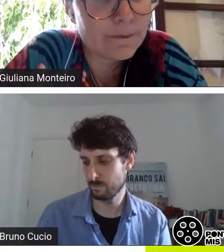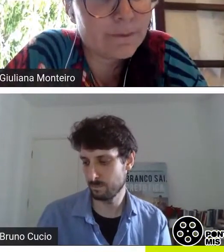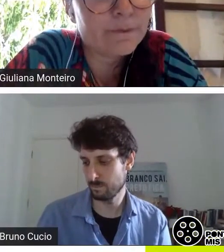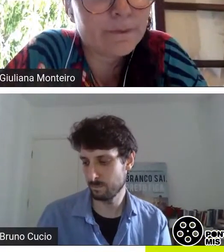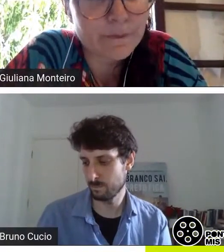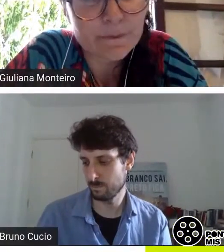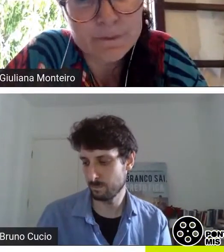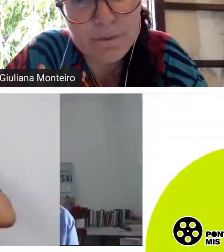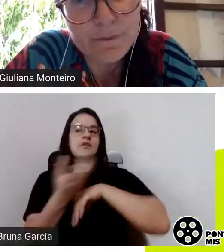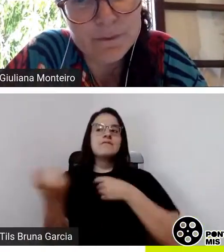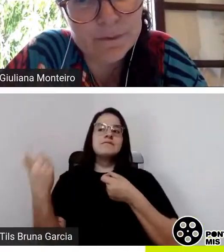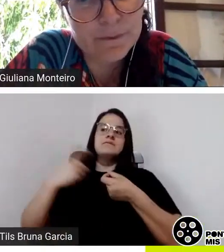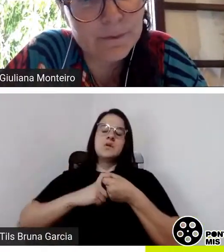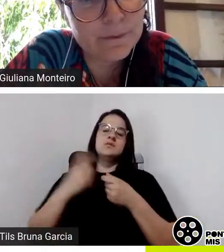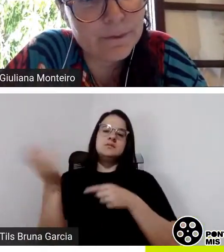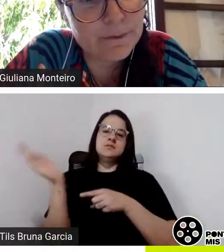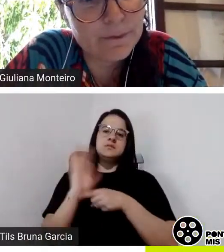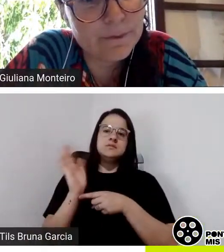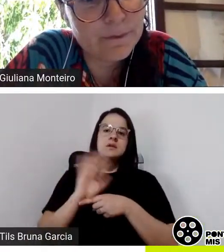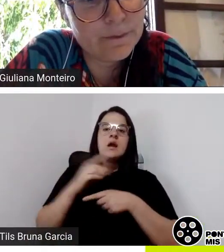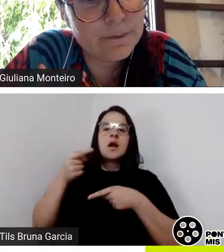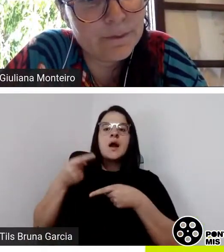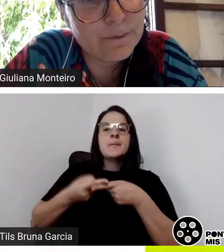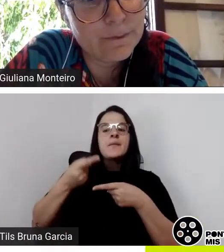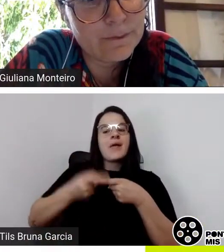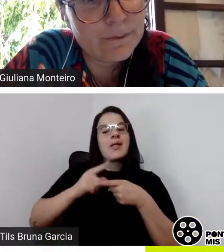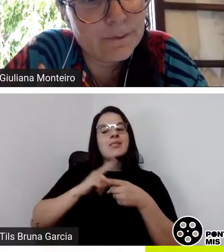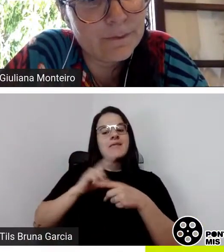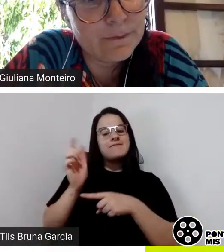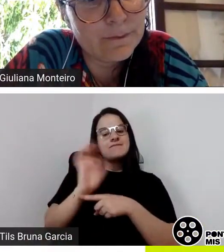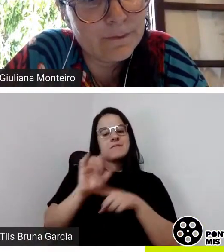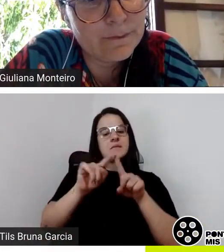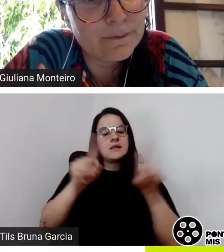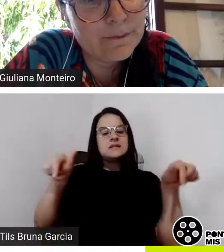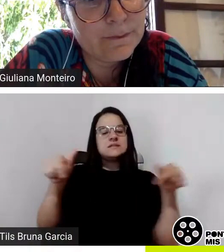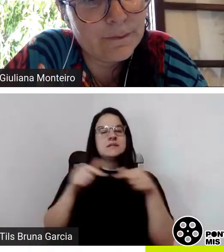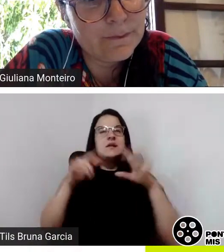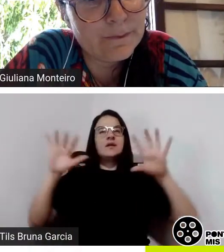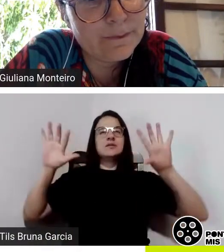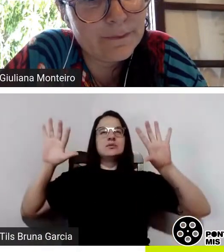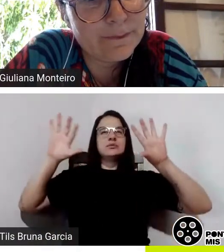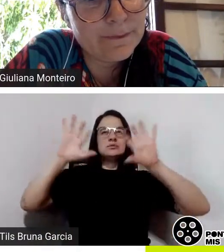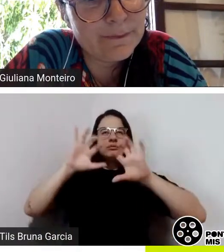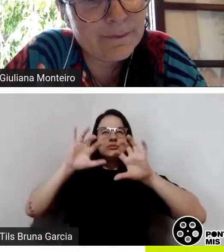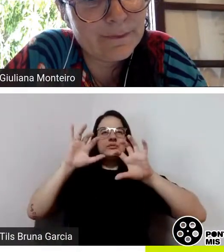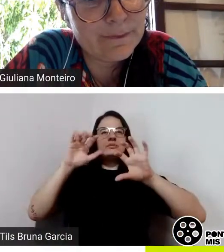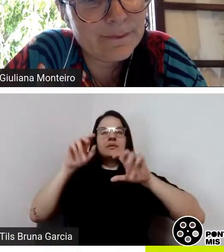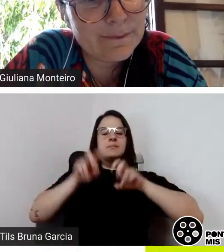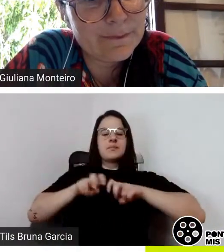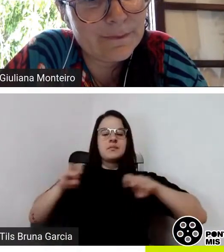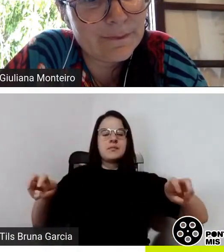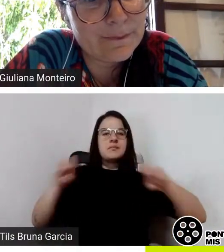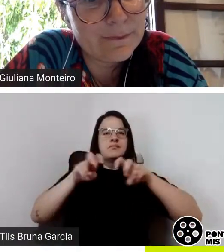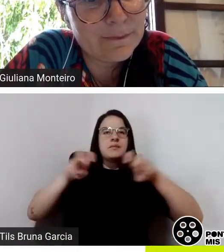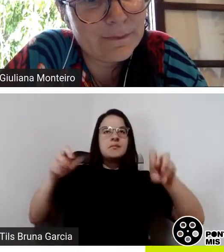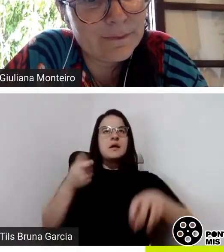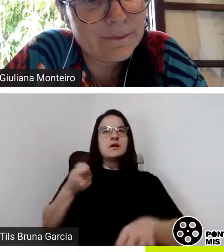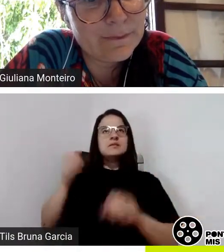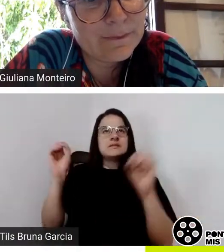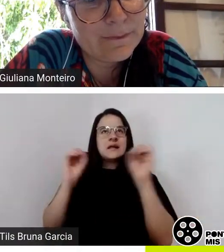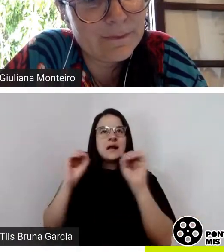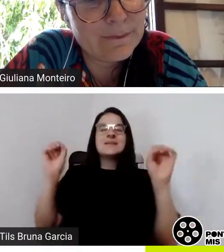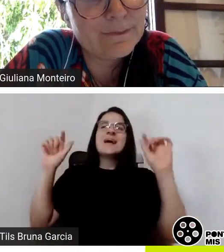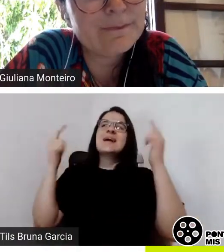que assistir um filme numa sala escura, isso com outras pessoas, sem controle remoto na mão, a